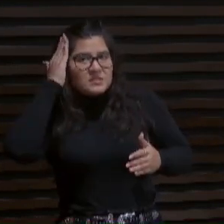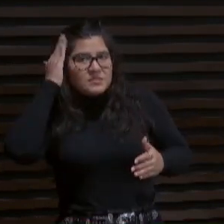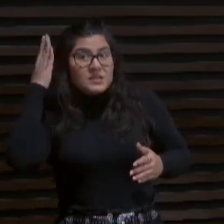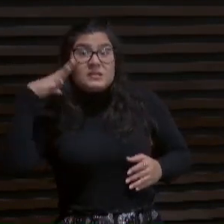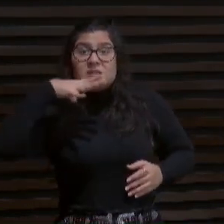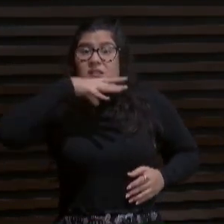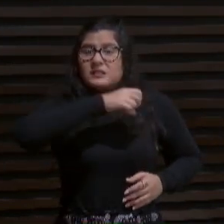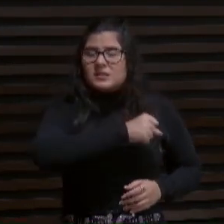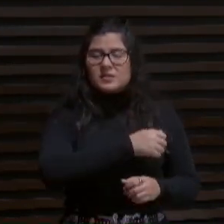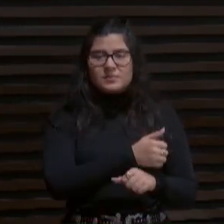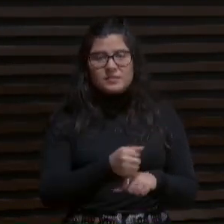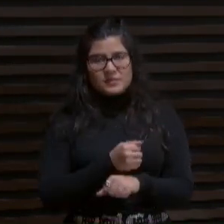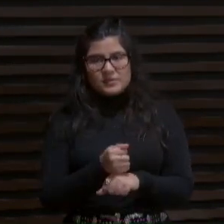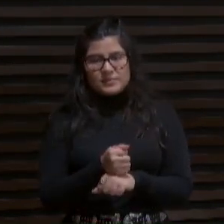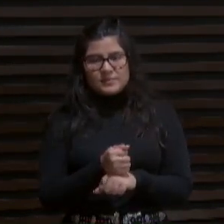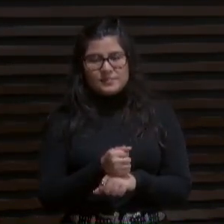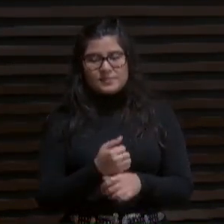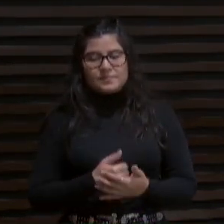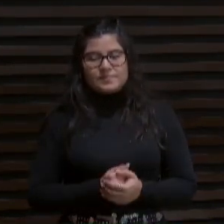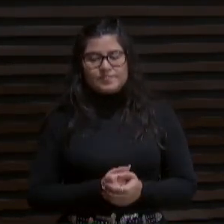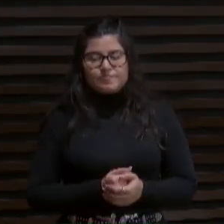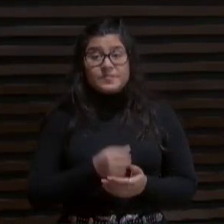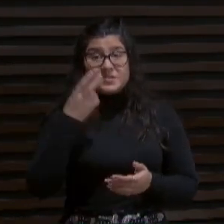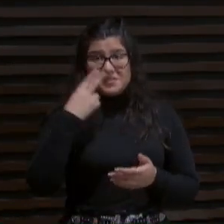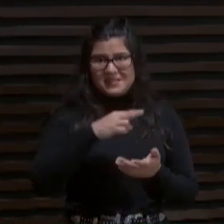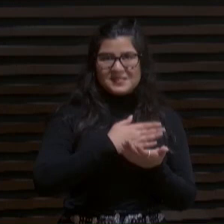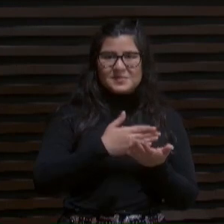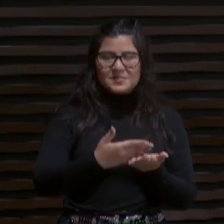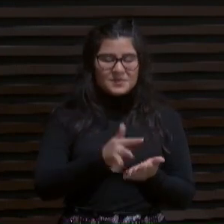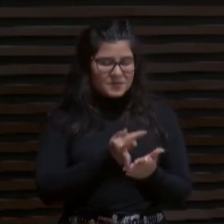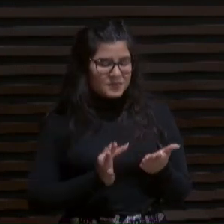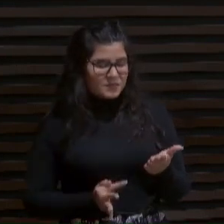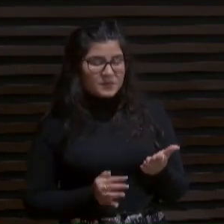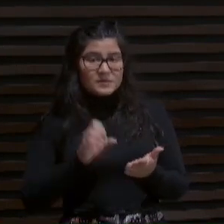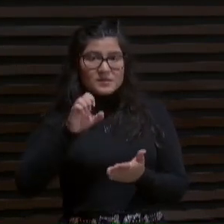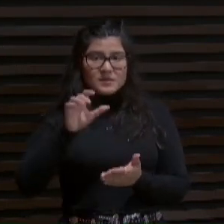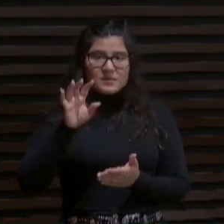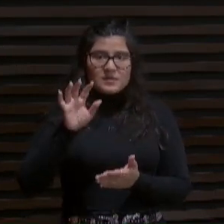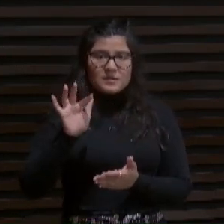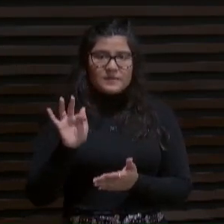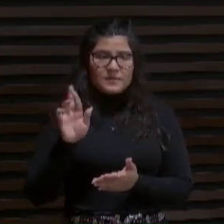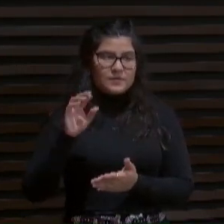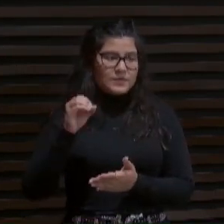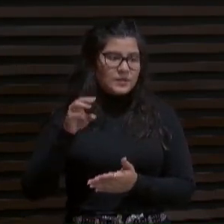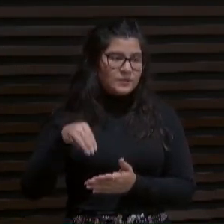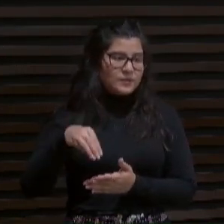pedido de Abraão. E a gente vê pela continuação do texto que Efron se